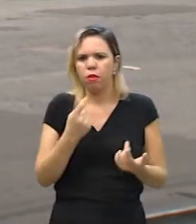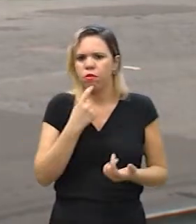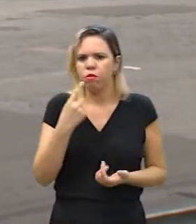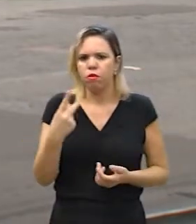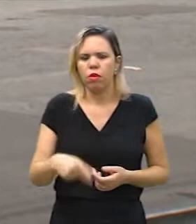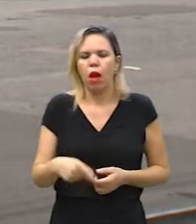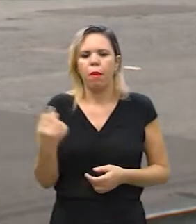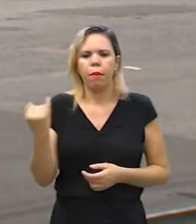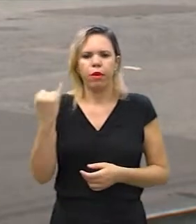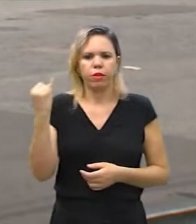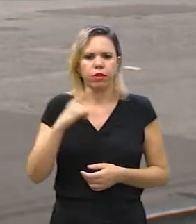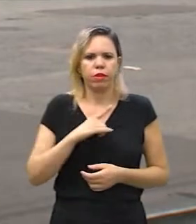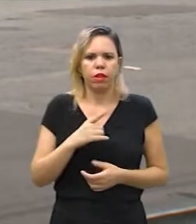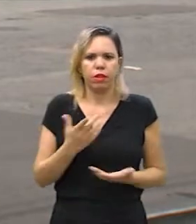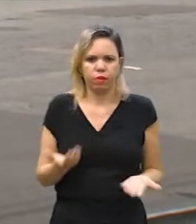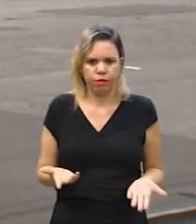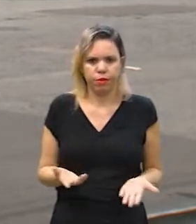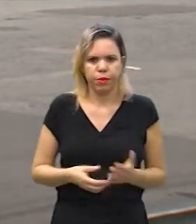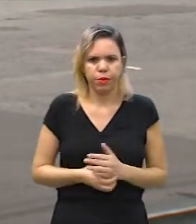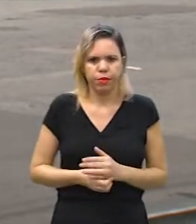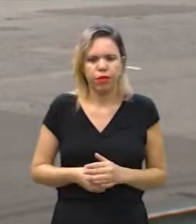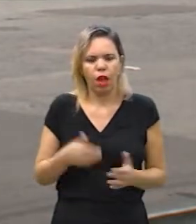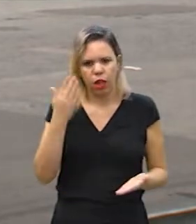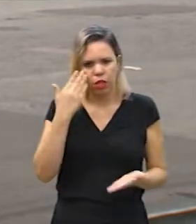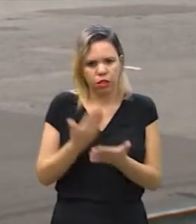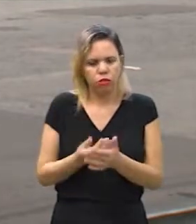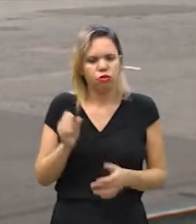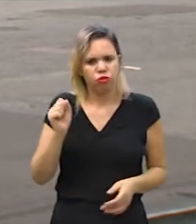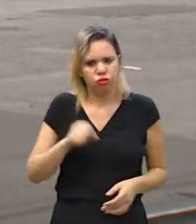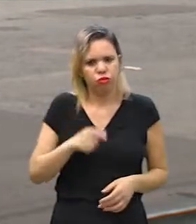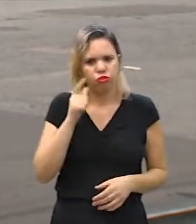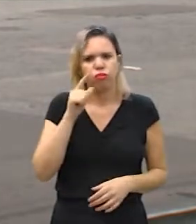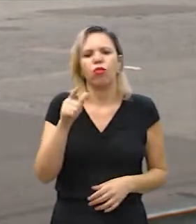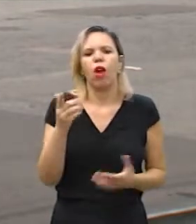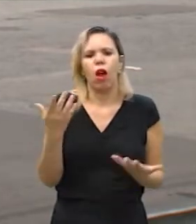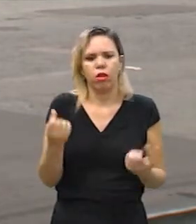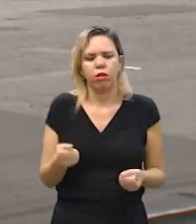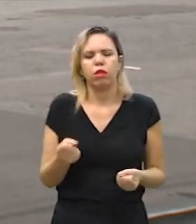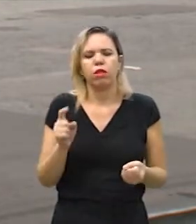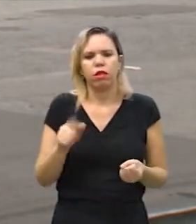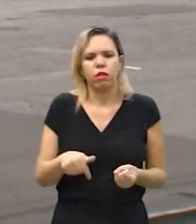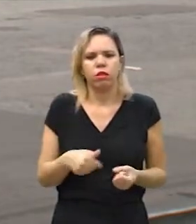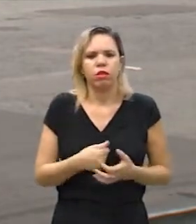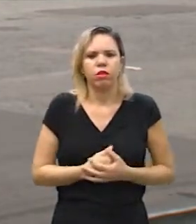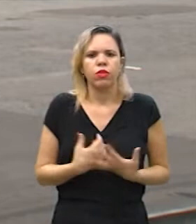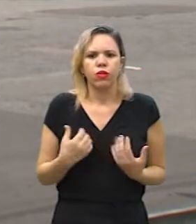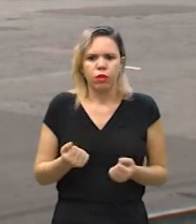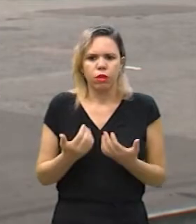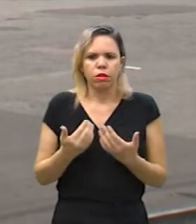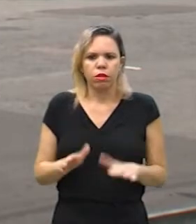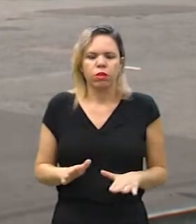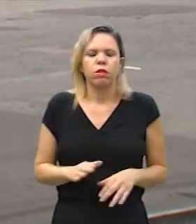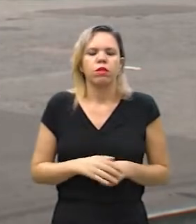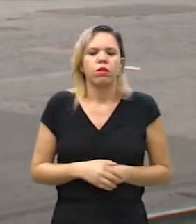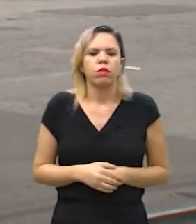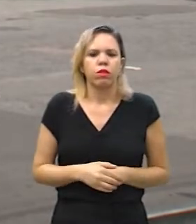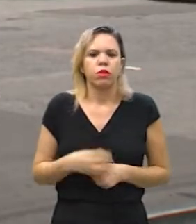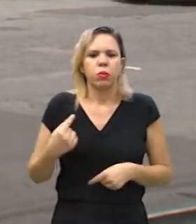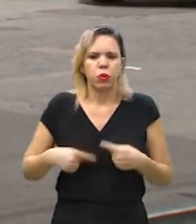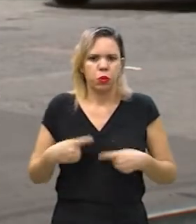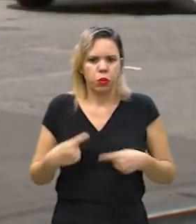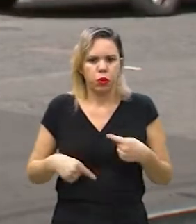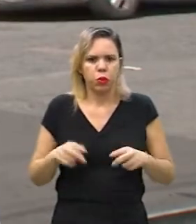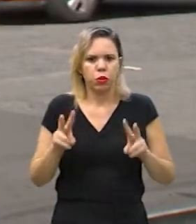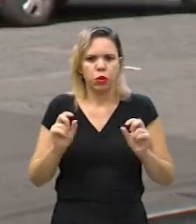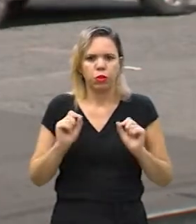peso da Câmara de uma cidade do tamanho da de Campinas a importância que Campinas tem eu creio que ele vai é levar em consideração isso